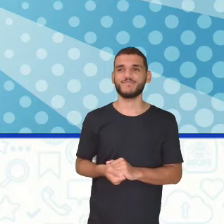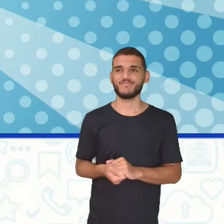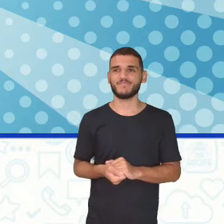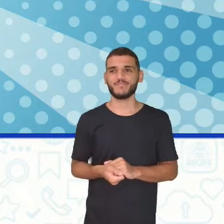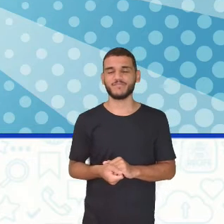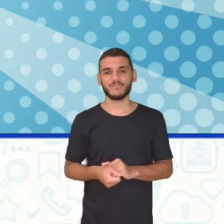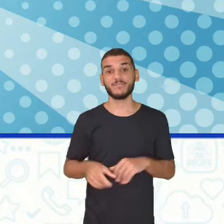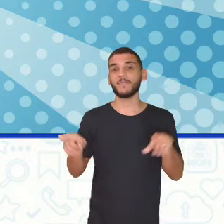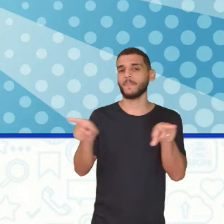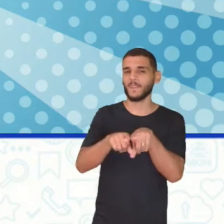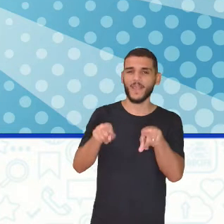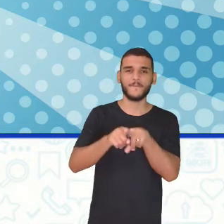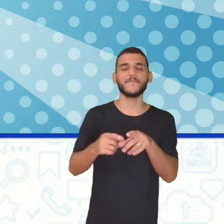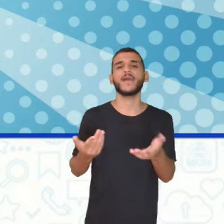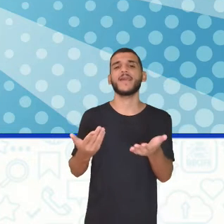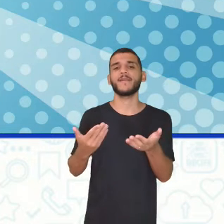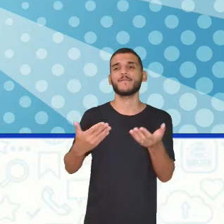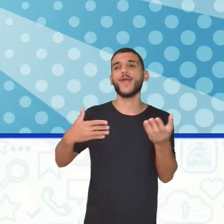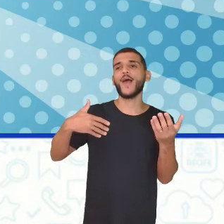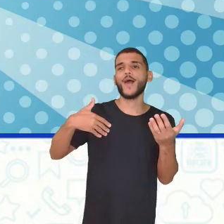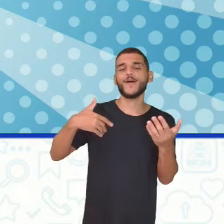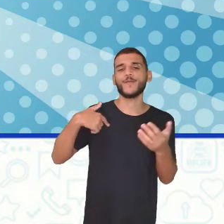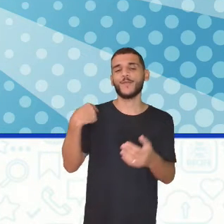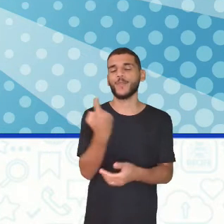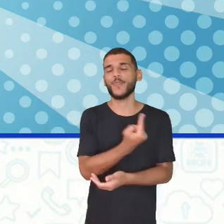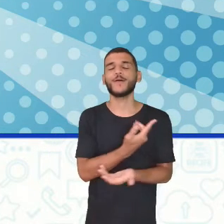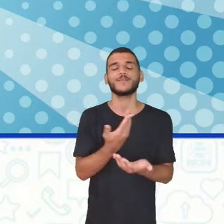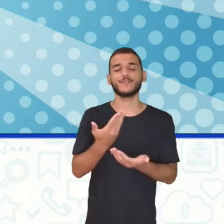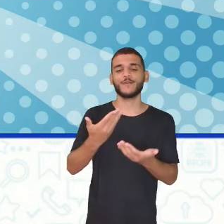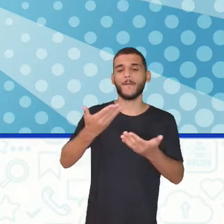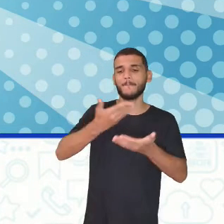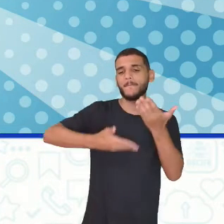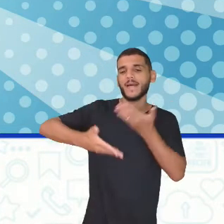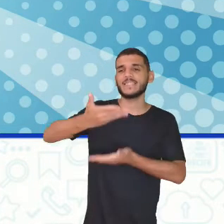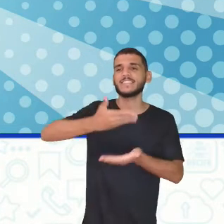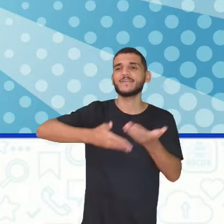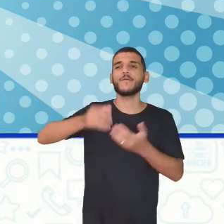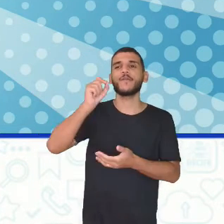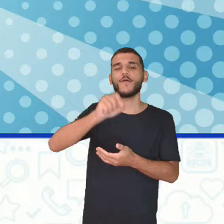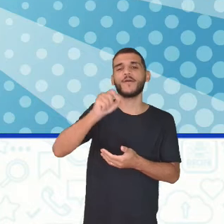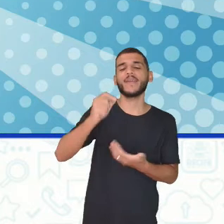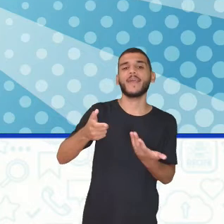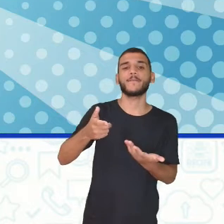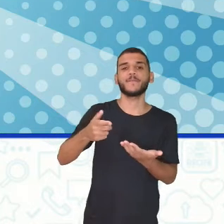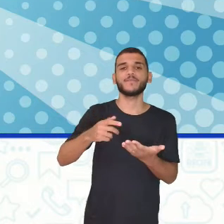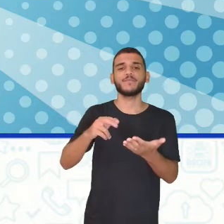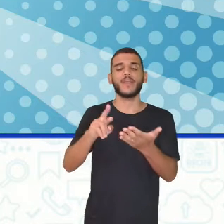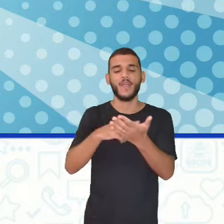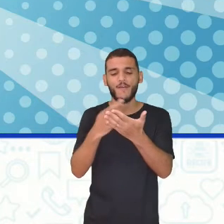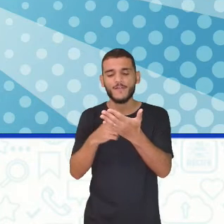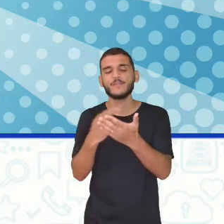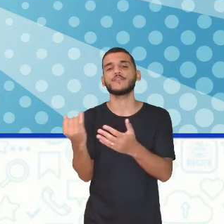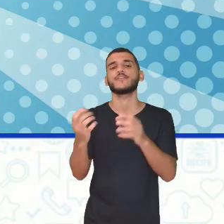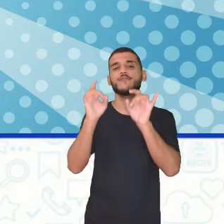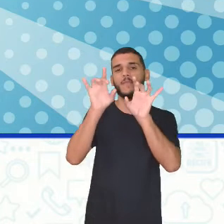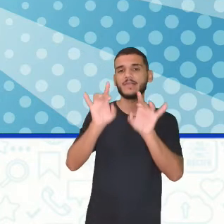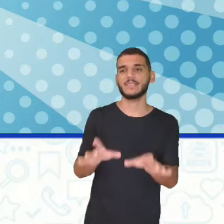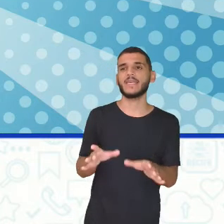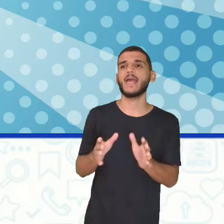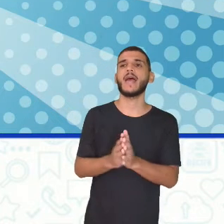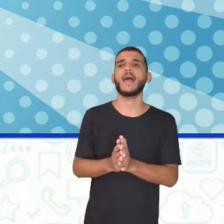Também nos envolvemos em revistinhas especiais para a área da saúde, direitos da criança, não